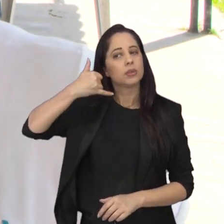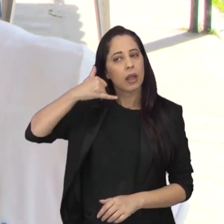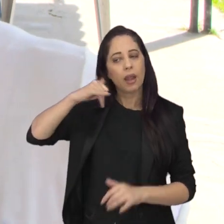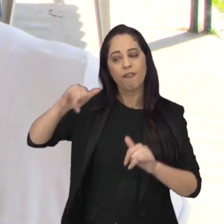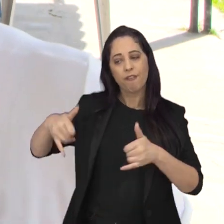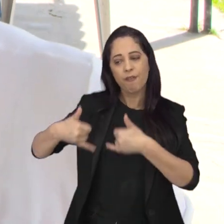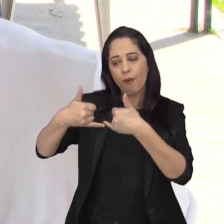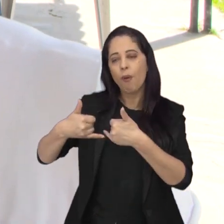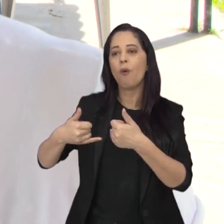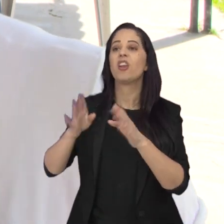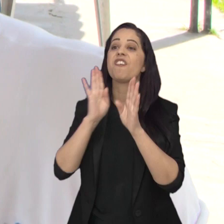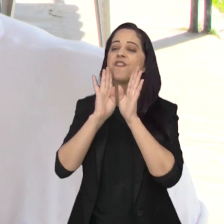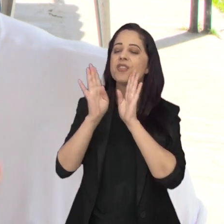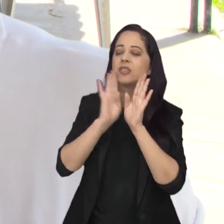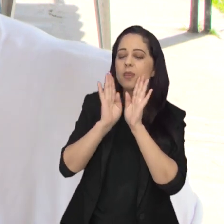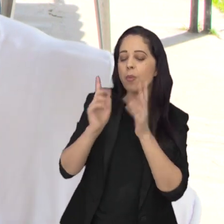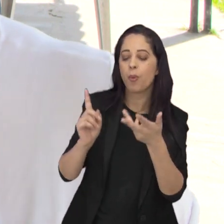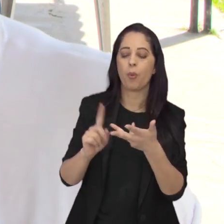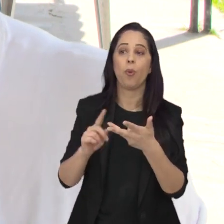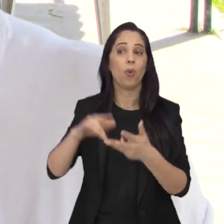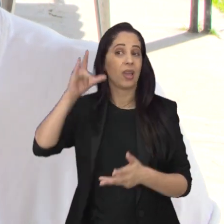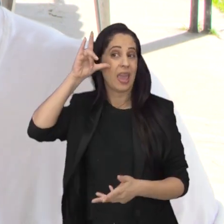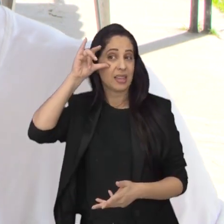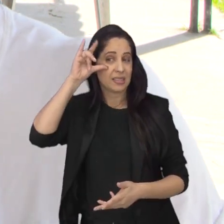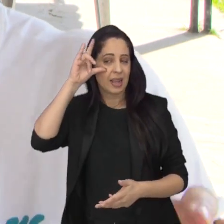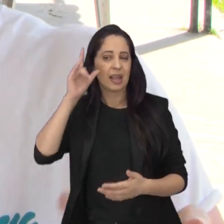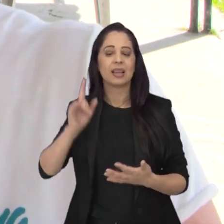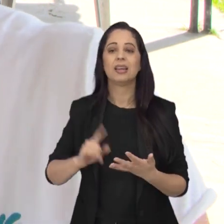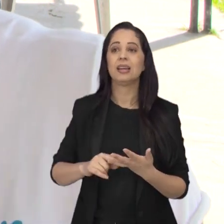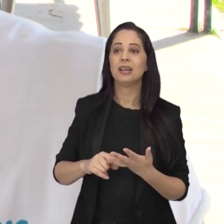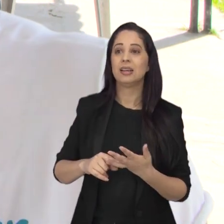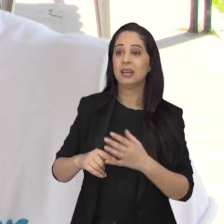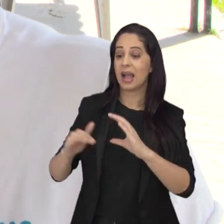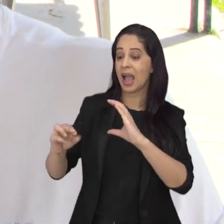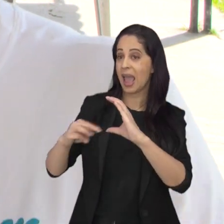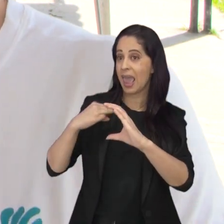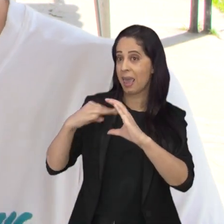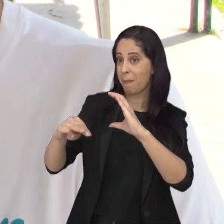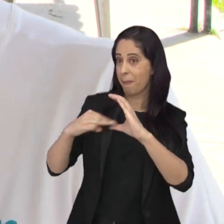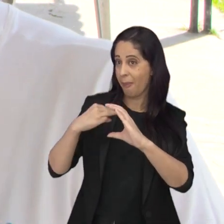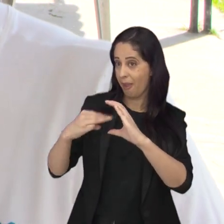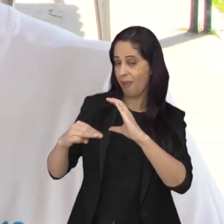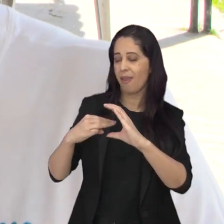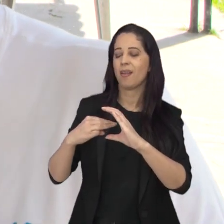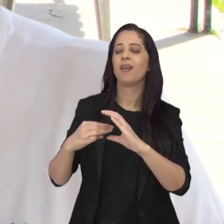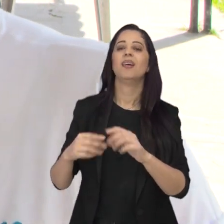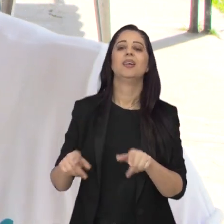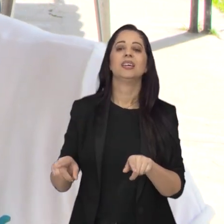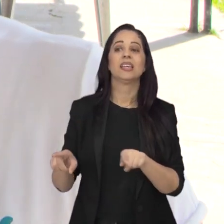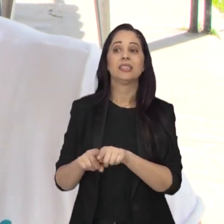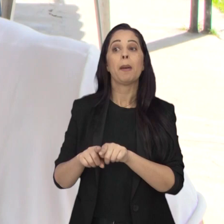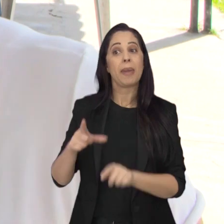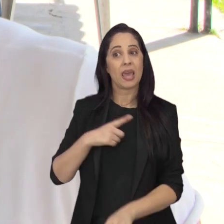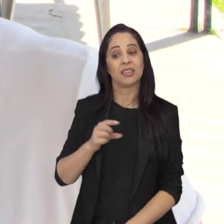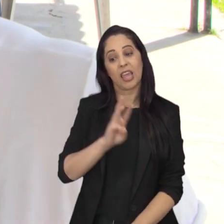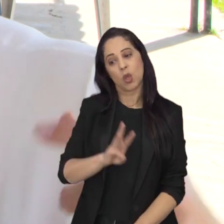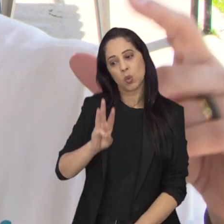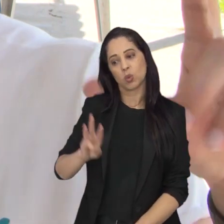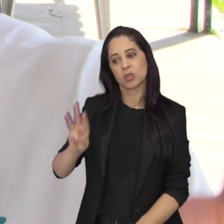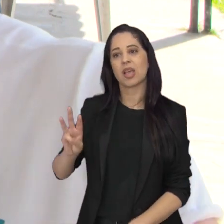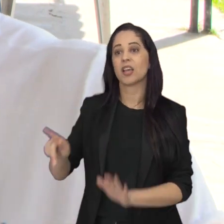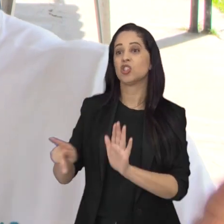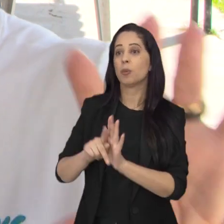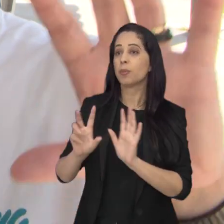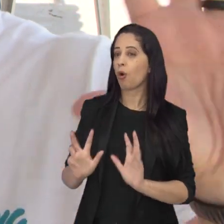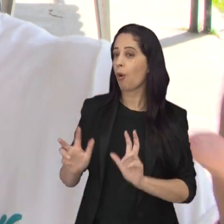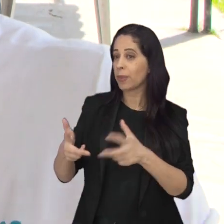telefone, Facebook, Instagram, e-mail, Tem também o site da Câmara,